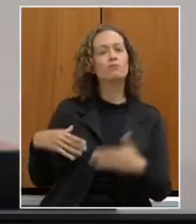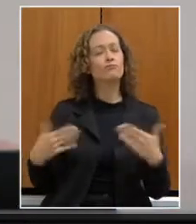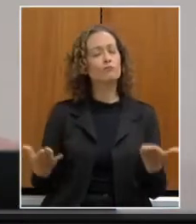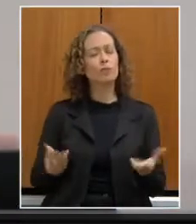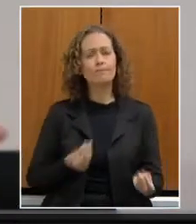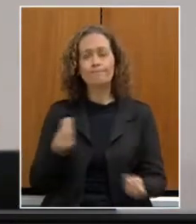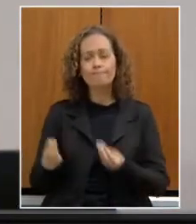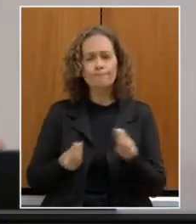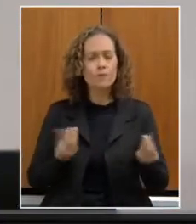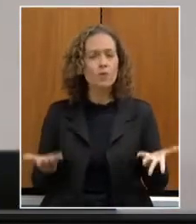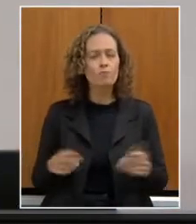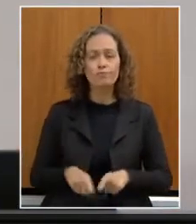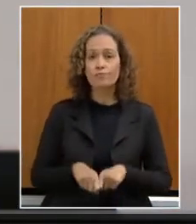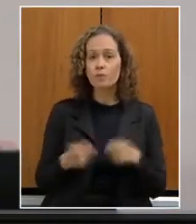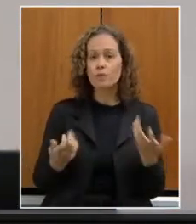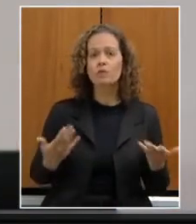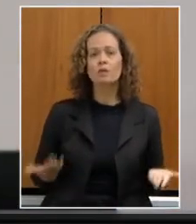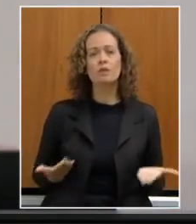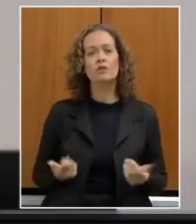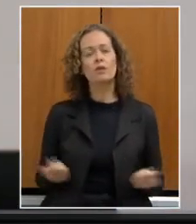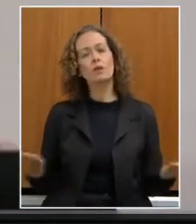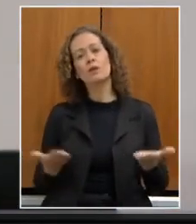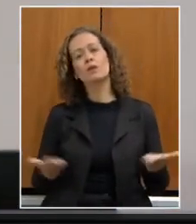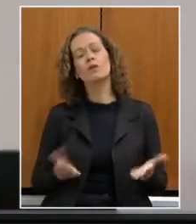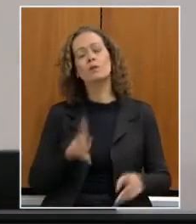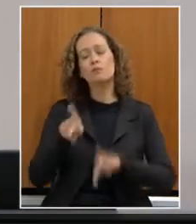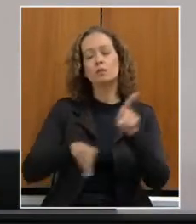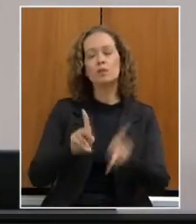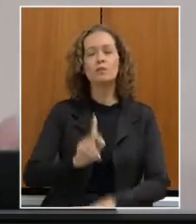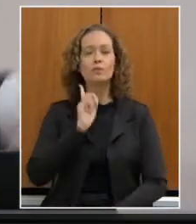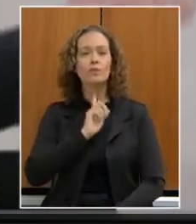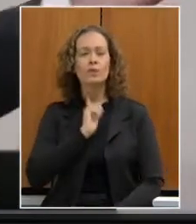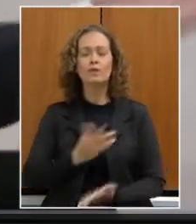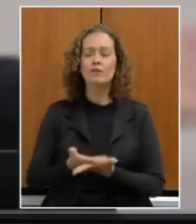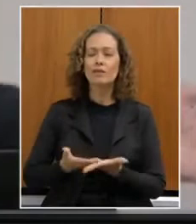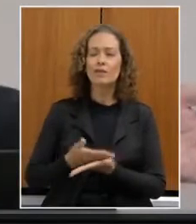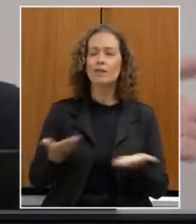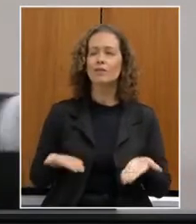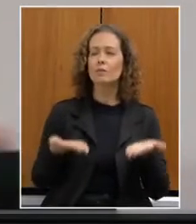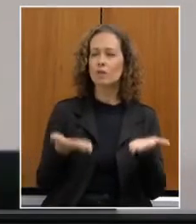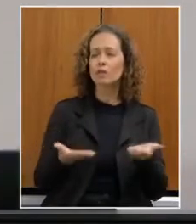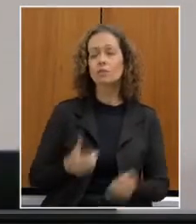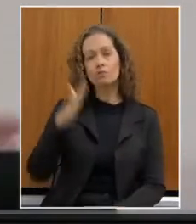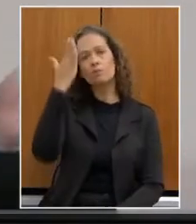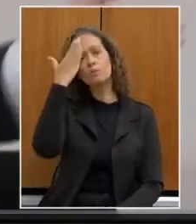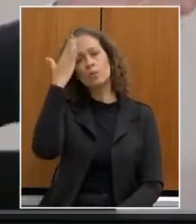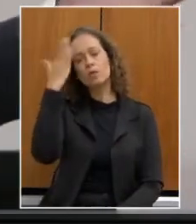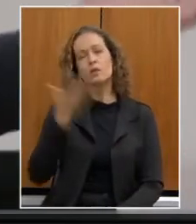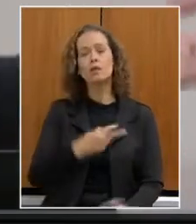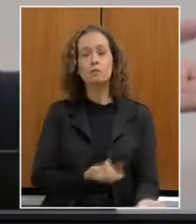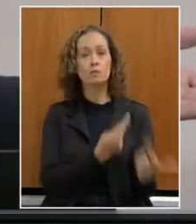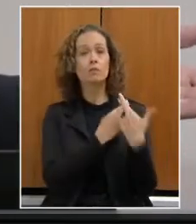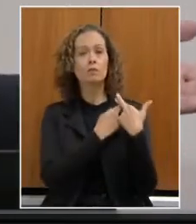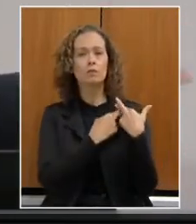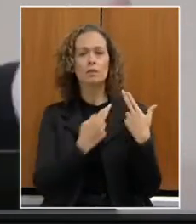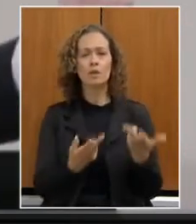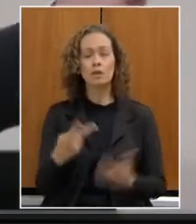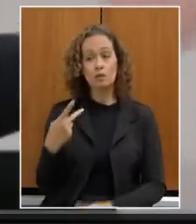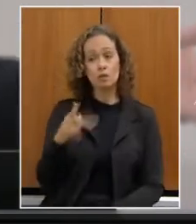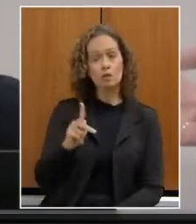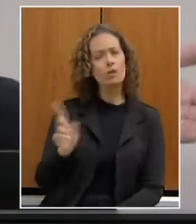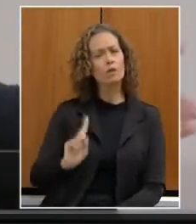É inacreditável que, a essa altura, mineiros ainda sejam tratados dessa maneira. Eu sei, obviamente, que a responsabilidade disso não é do senhor,